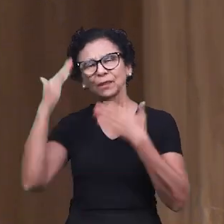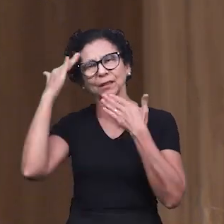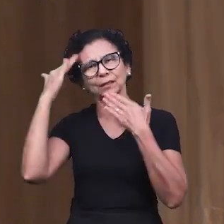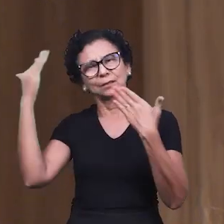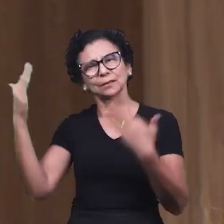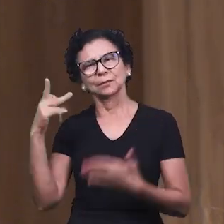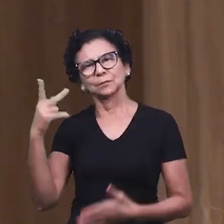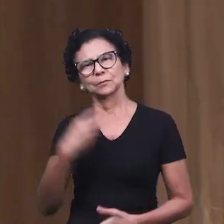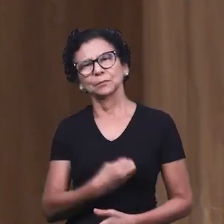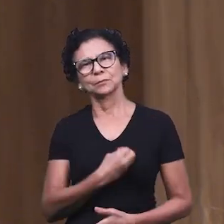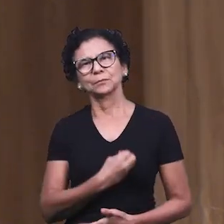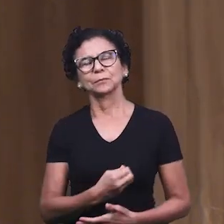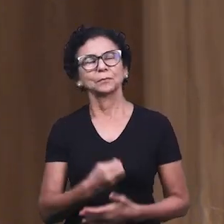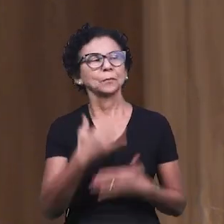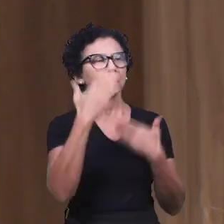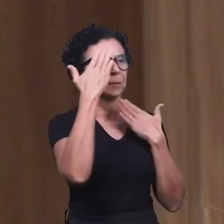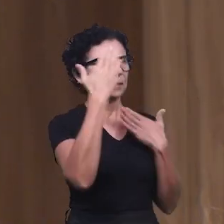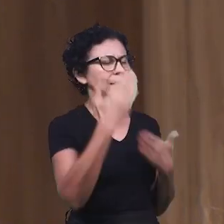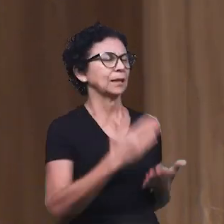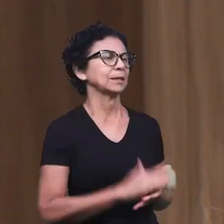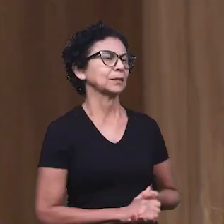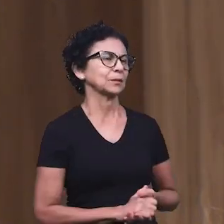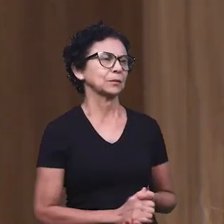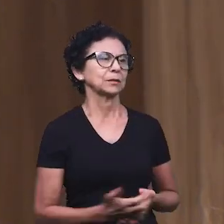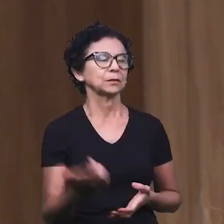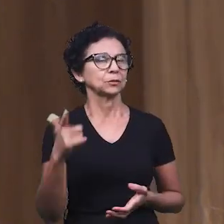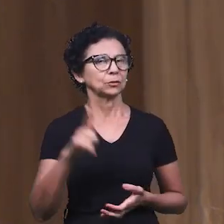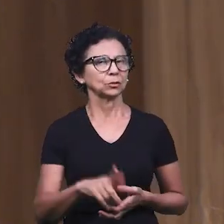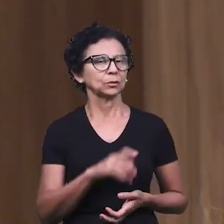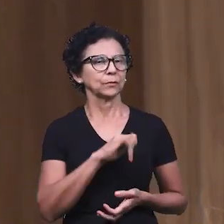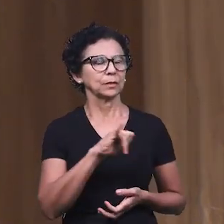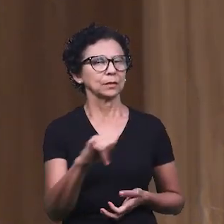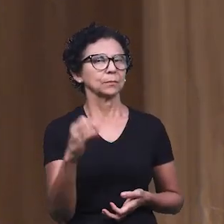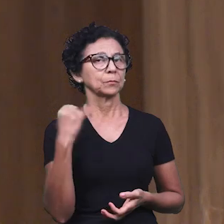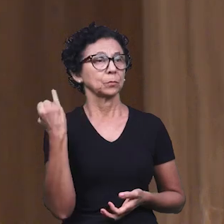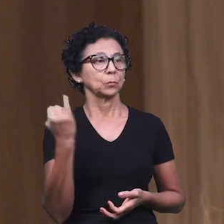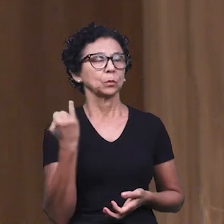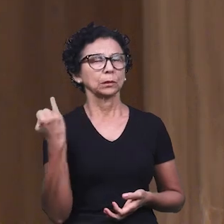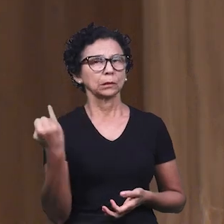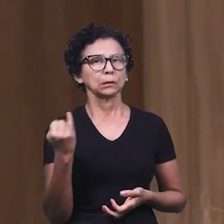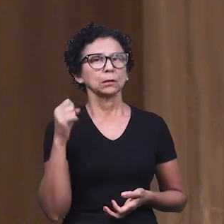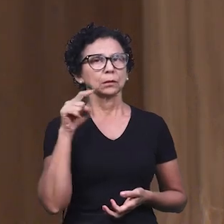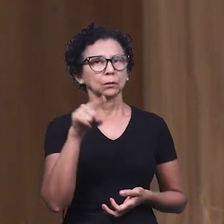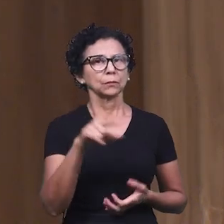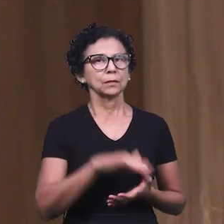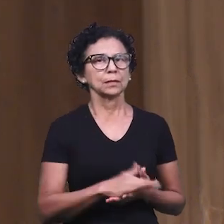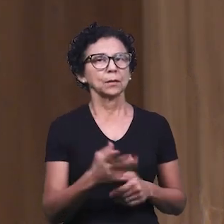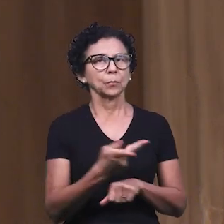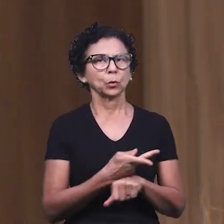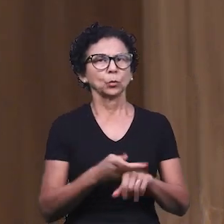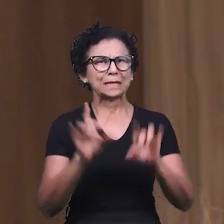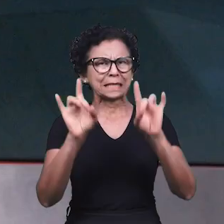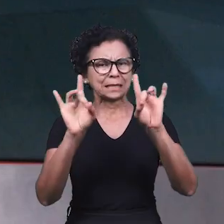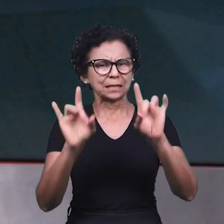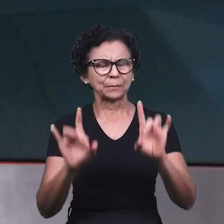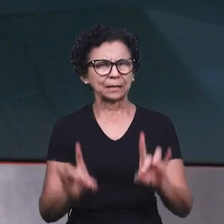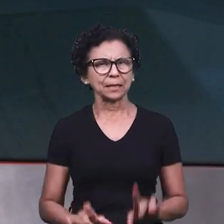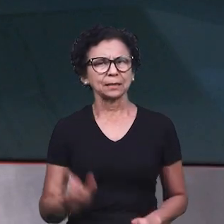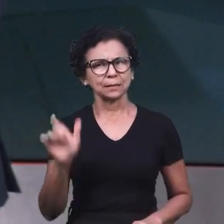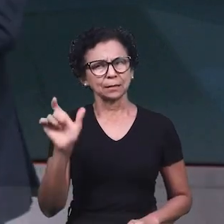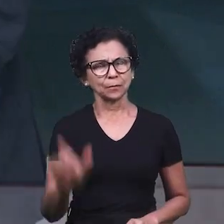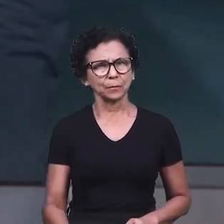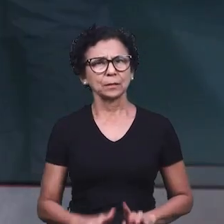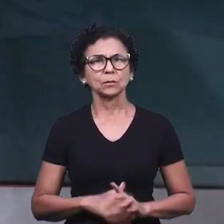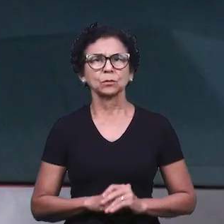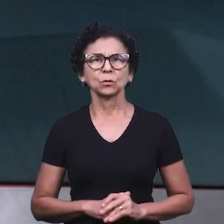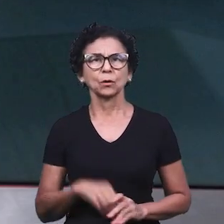sua vida financeira seja mais ainda prejudicada. Corra atrás e faça daquilo que é melhor para não atrapalhar a sua subsistência. Muito